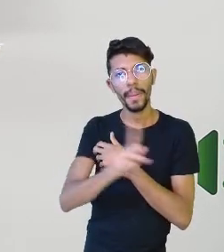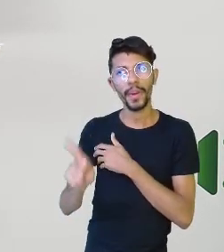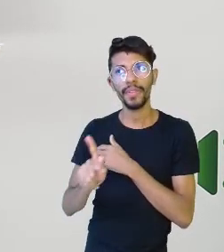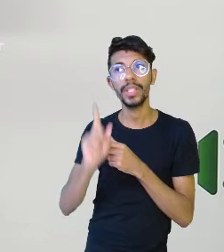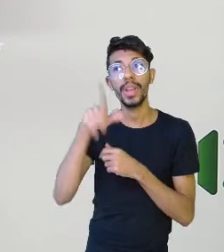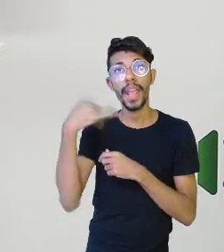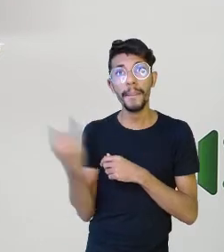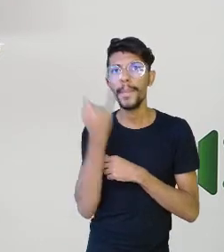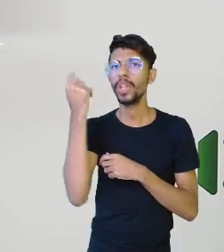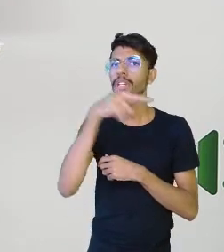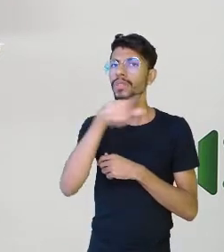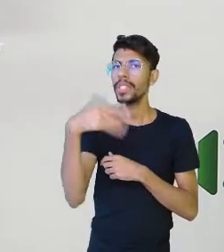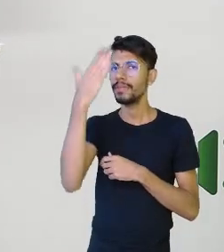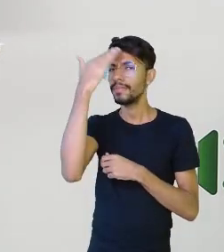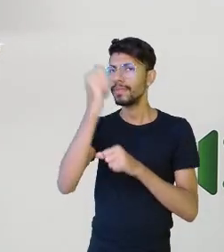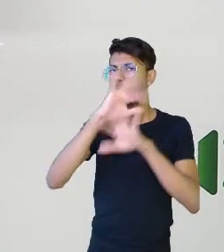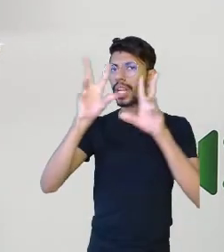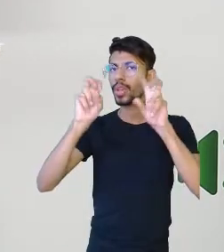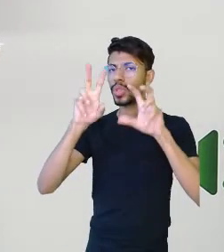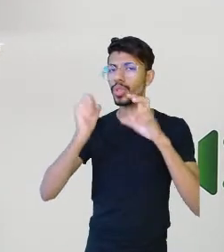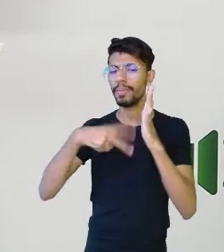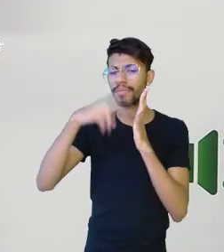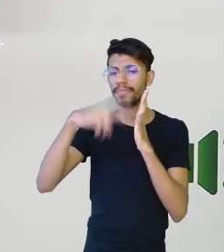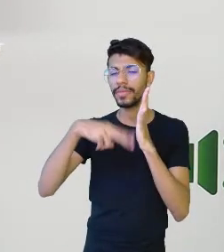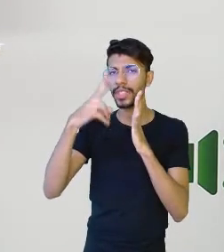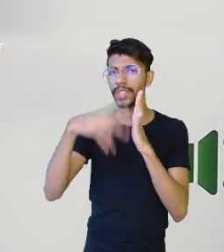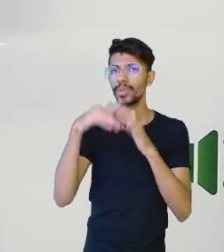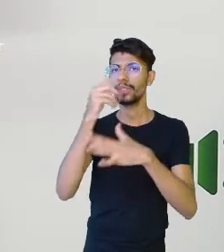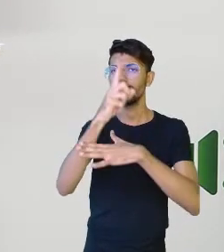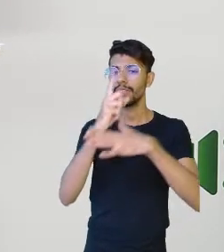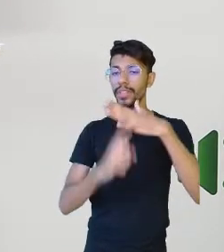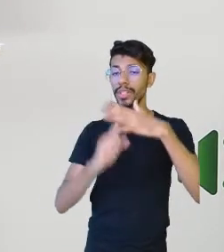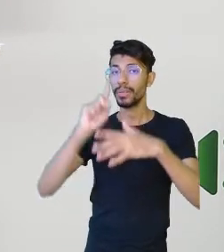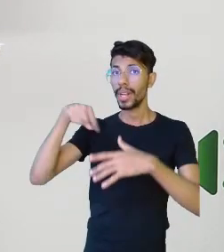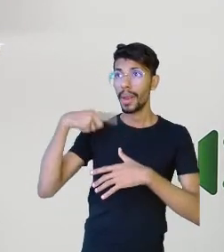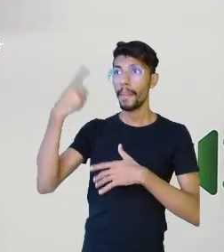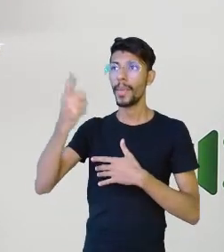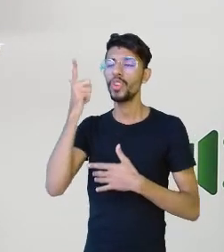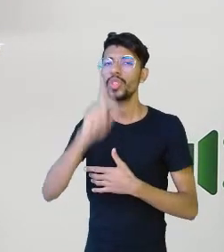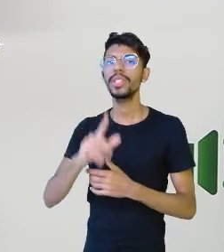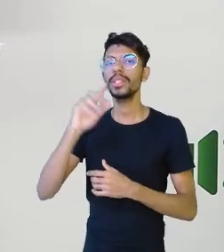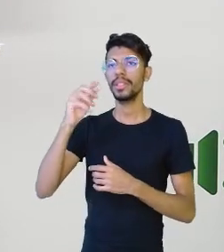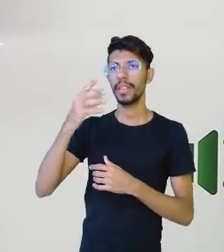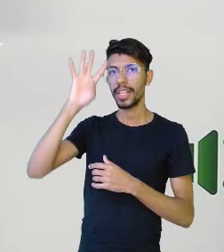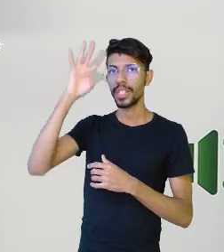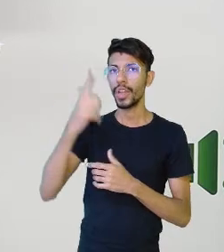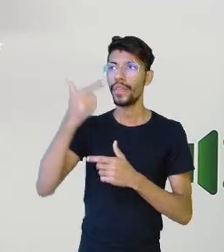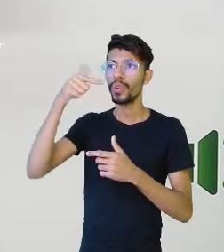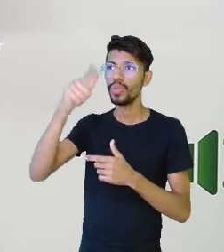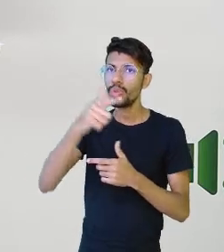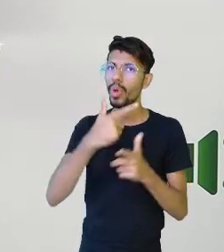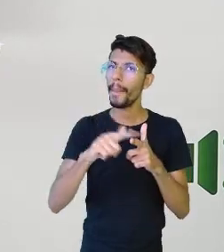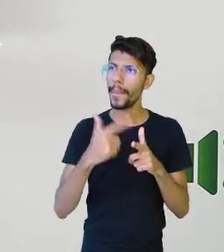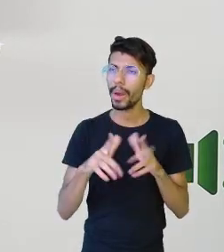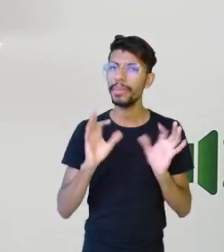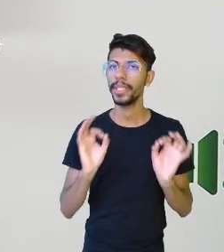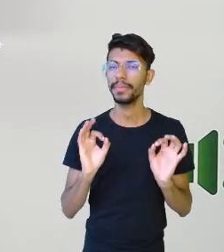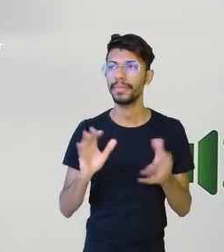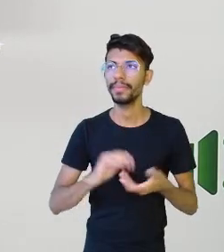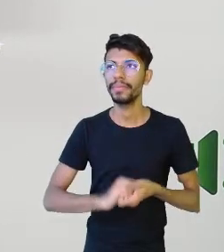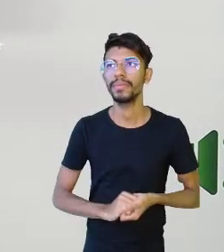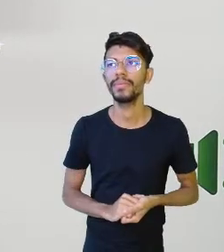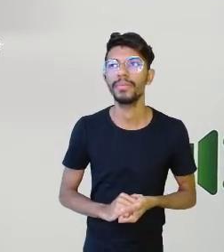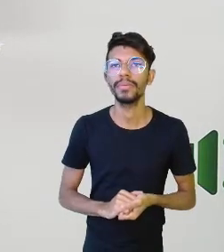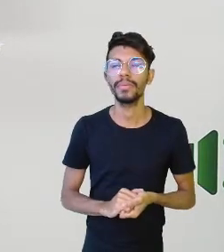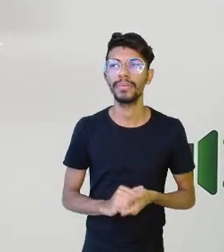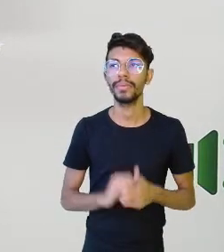de frações para que consigam resolver os próximos problemas. Beleza? Vamos seguir. A